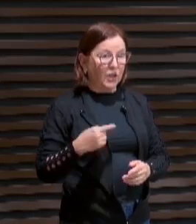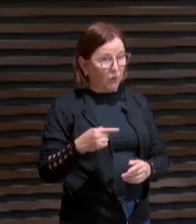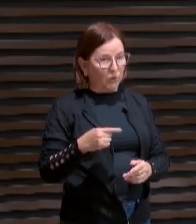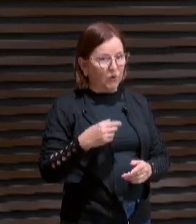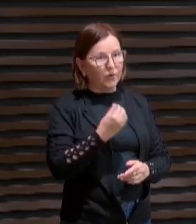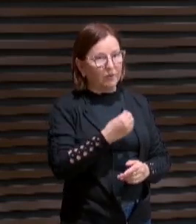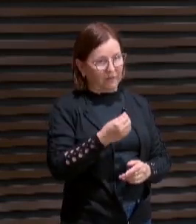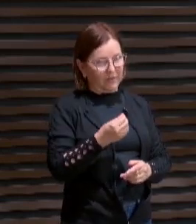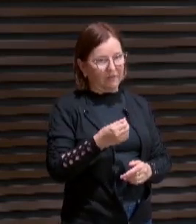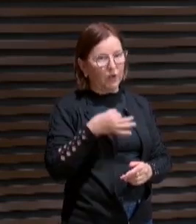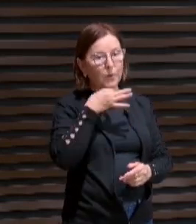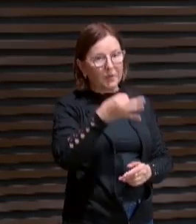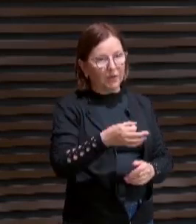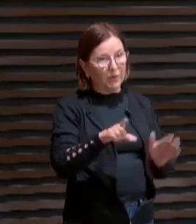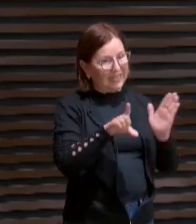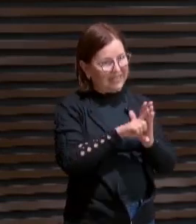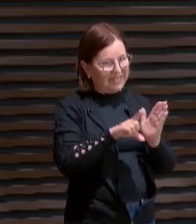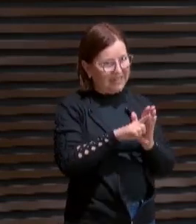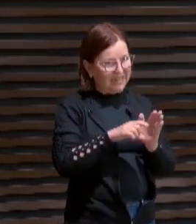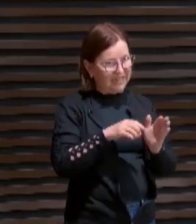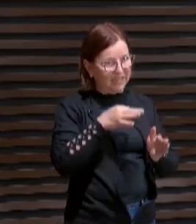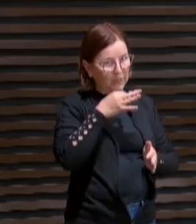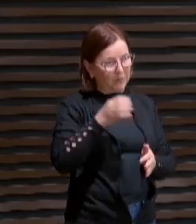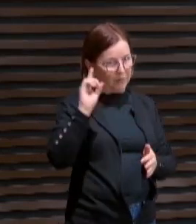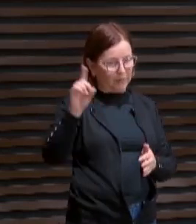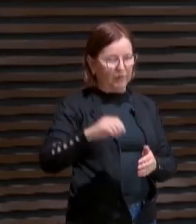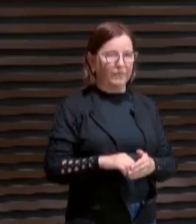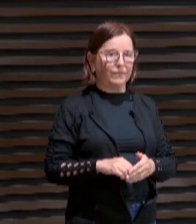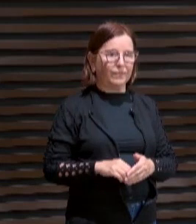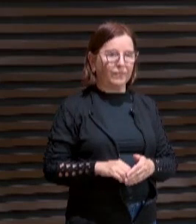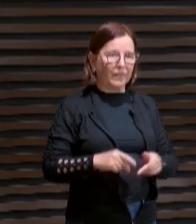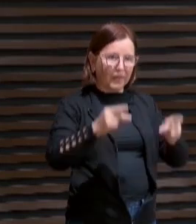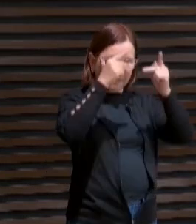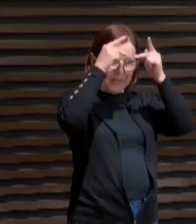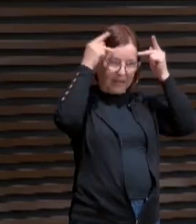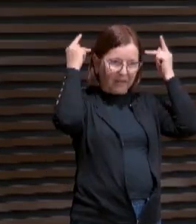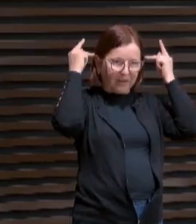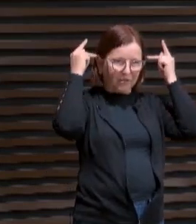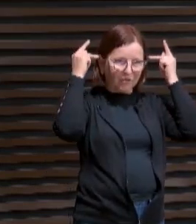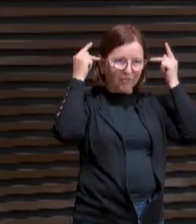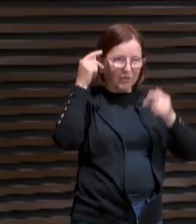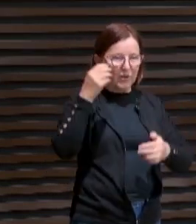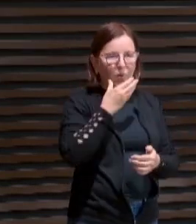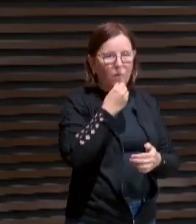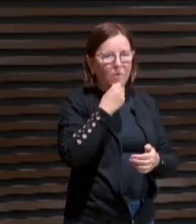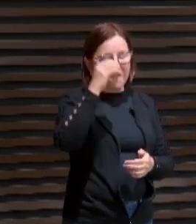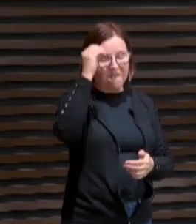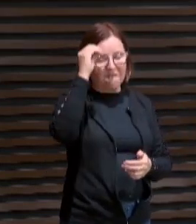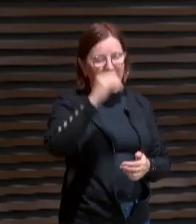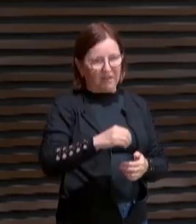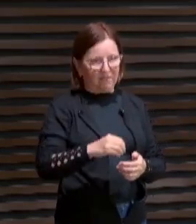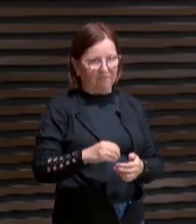Deus. Pilatos era um heterônomo. Ele era um homem fraco.